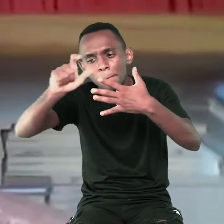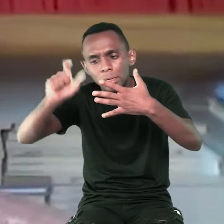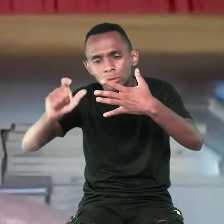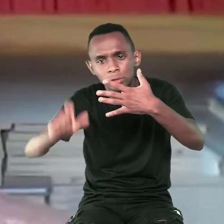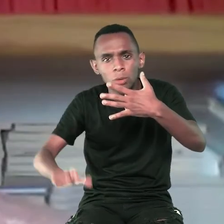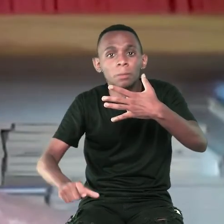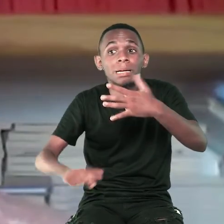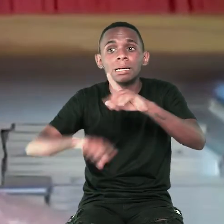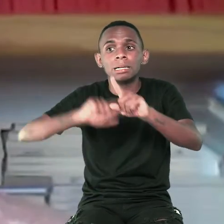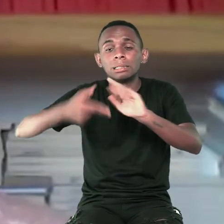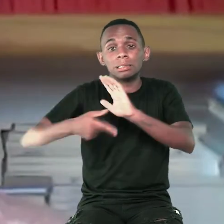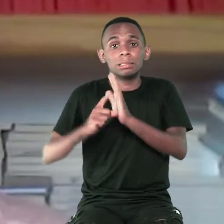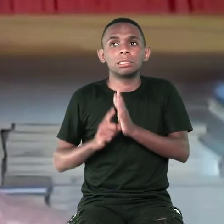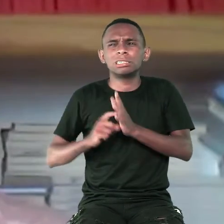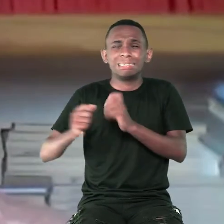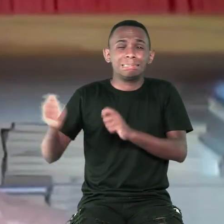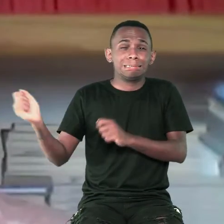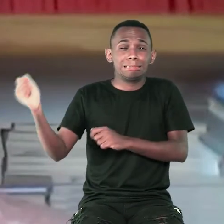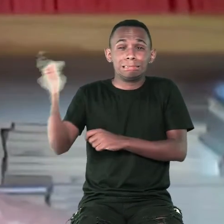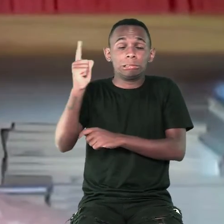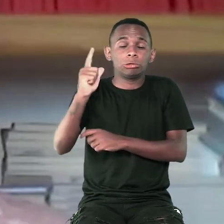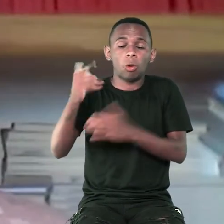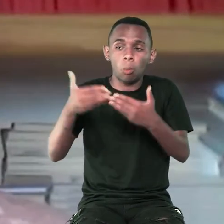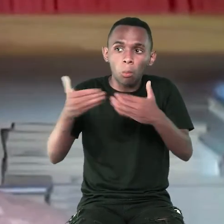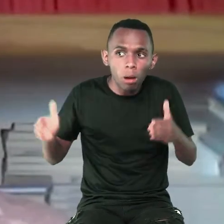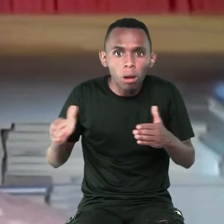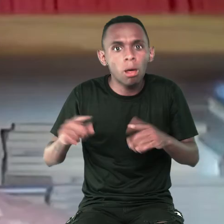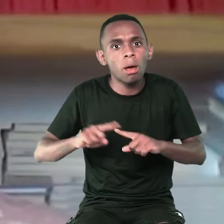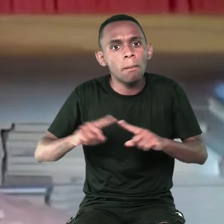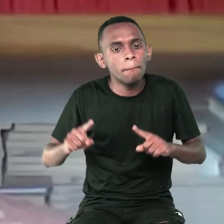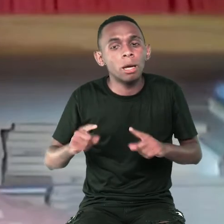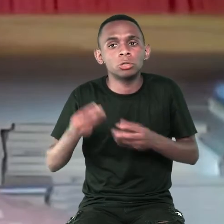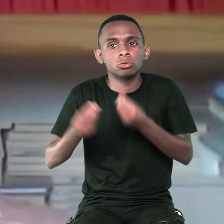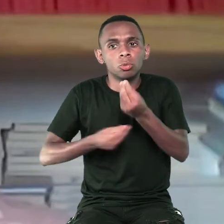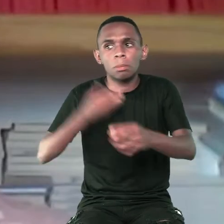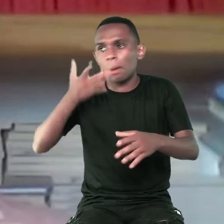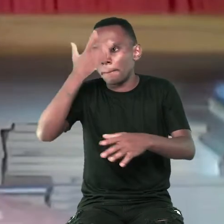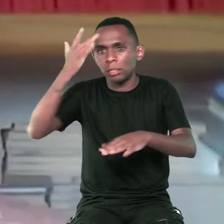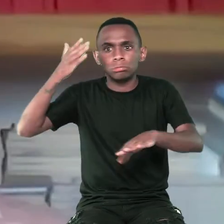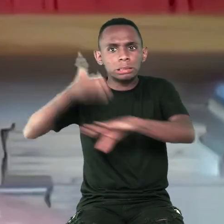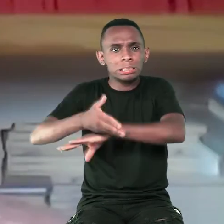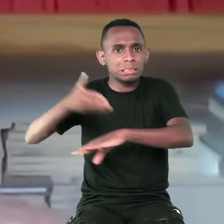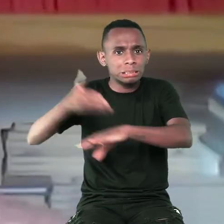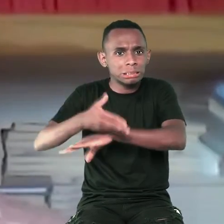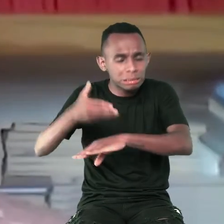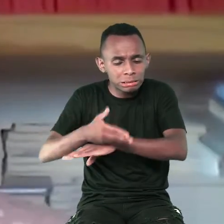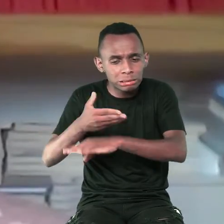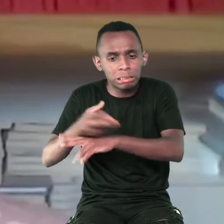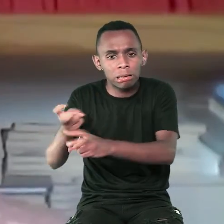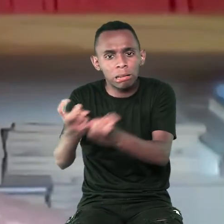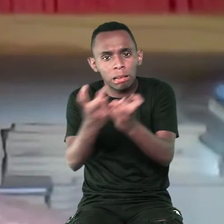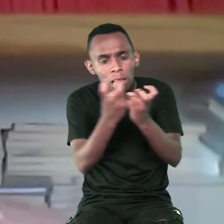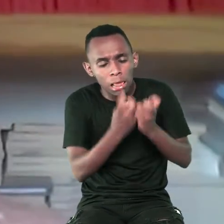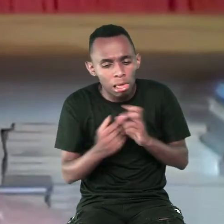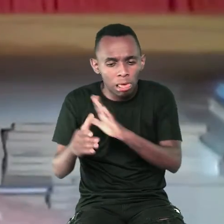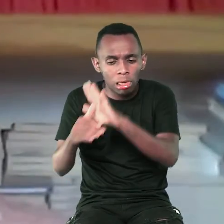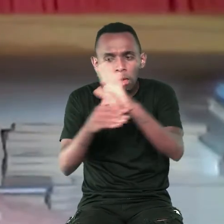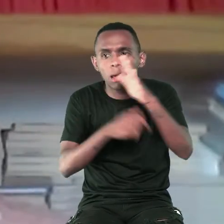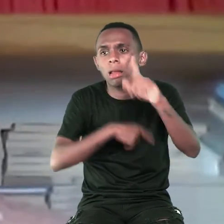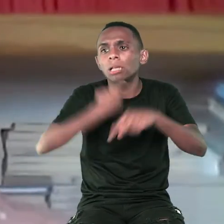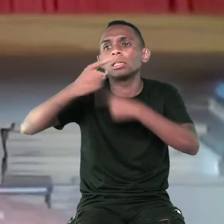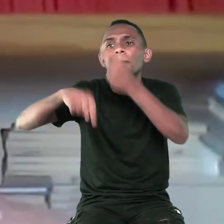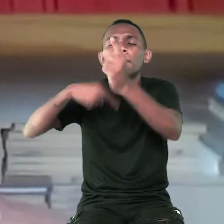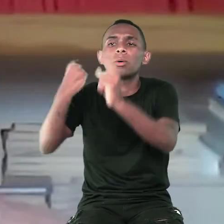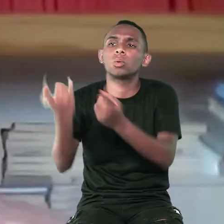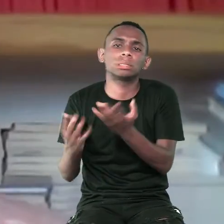Melville, antes de encarar o sol entrando pela porta, a mesma por onde pessoas vinham invadir seus tesouros e levá-los para